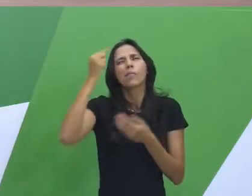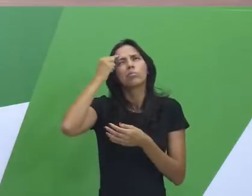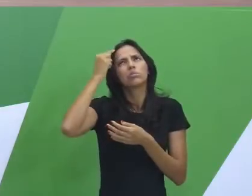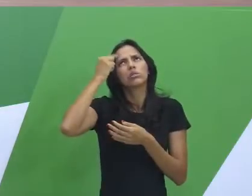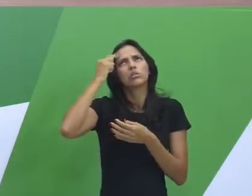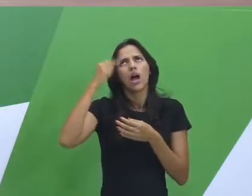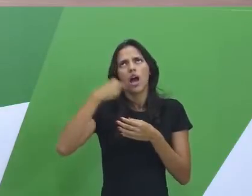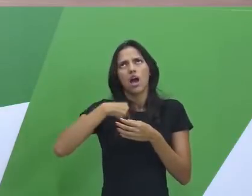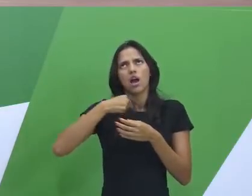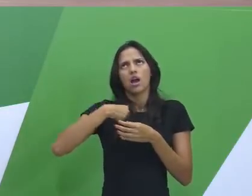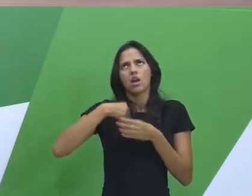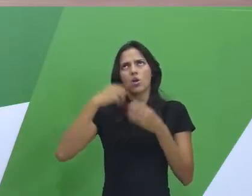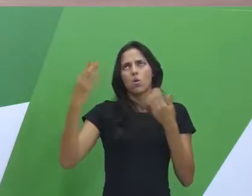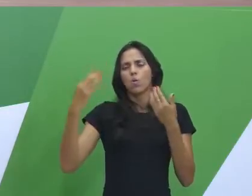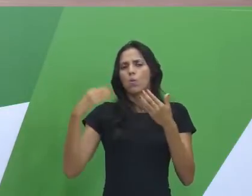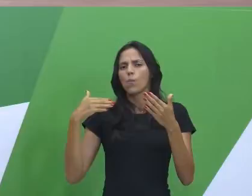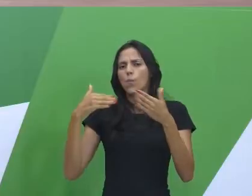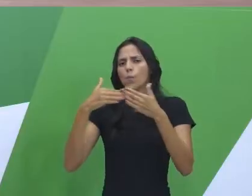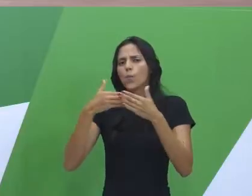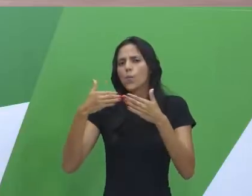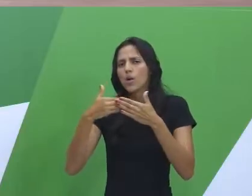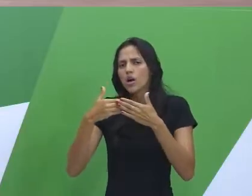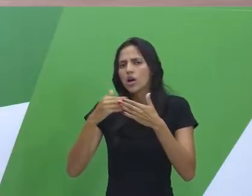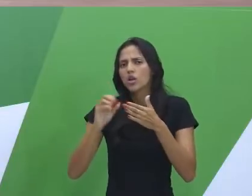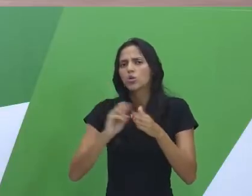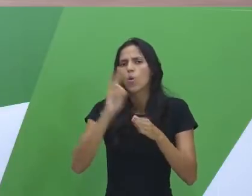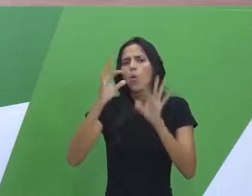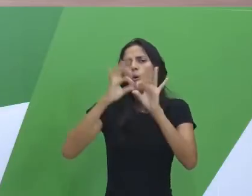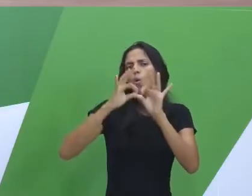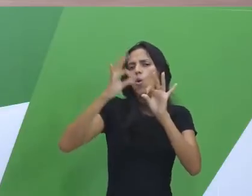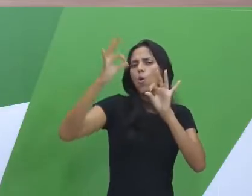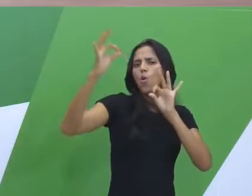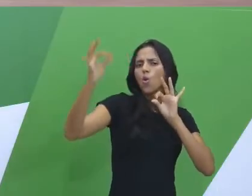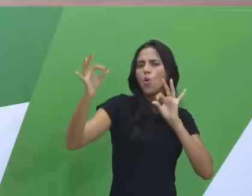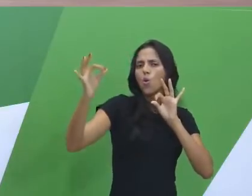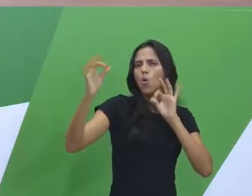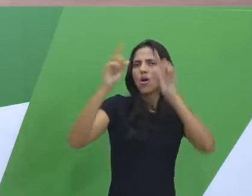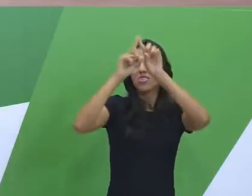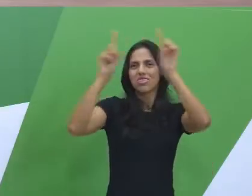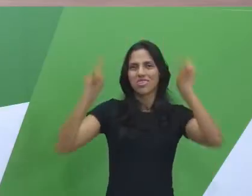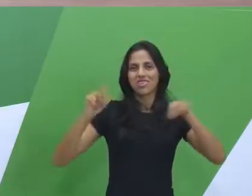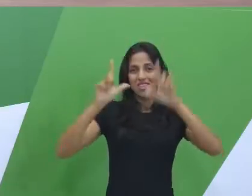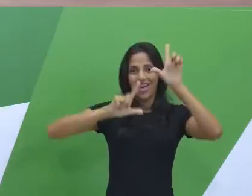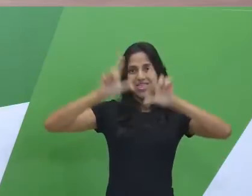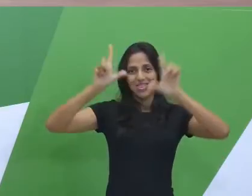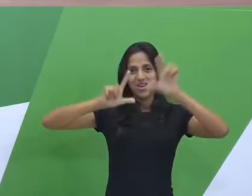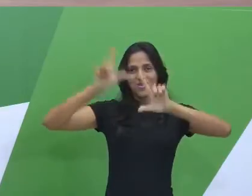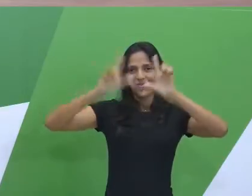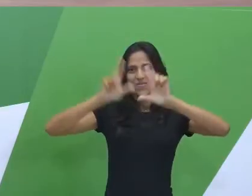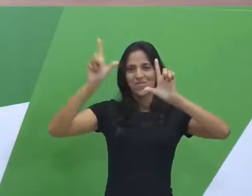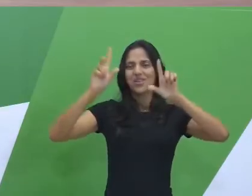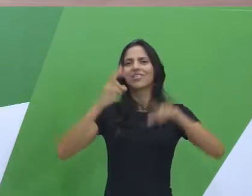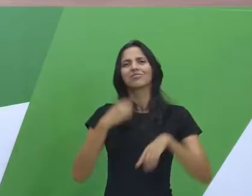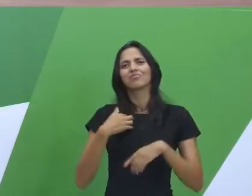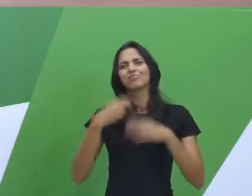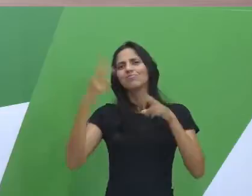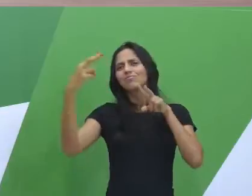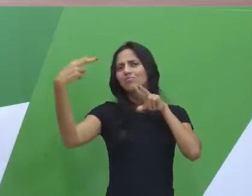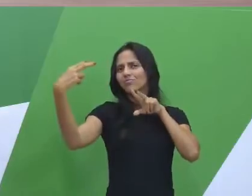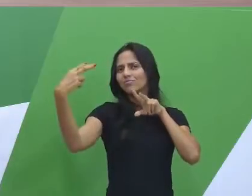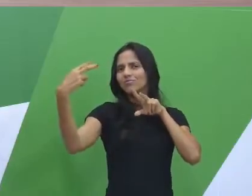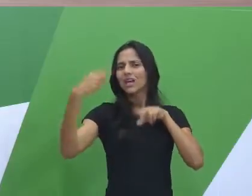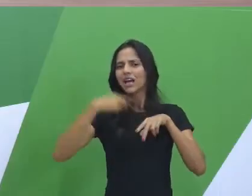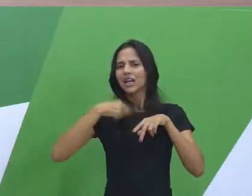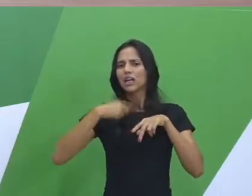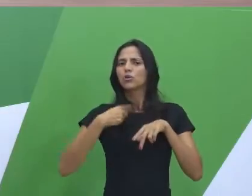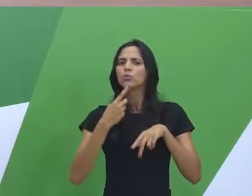pensar. Eu estou próximo da tela ou estou próximo da televisão? Eu não sei qual é o meio que você está sendo projetado, mas